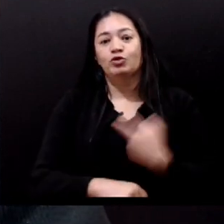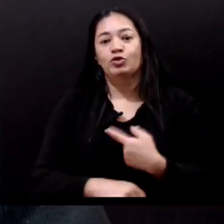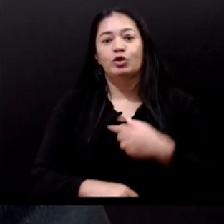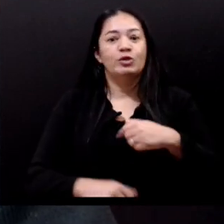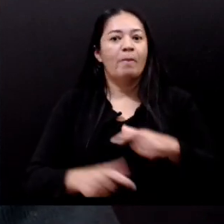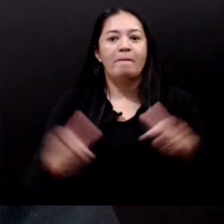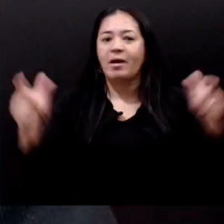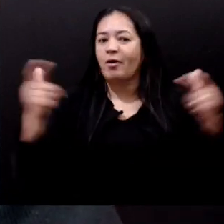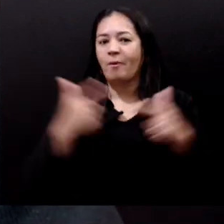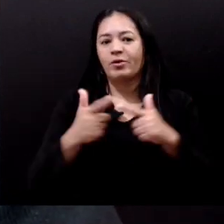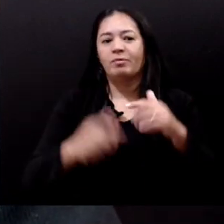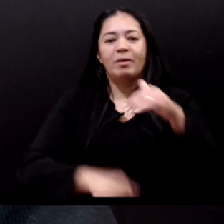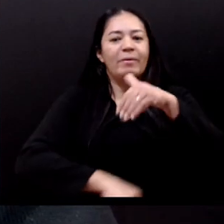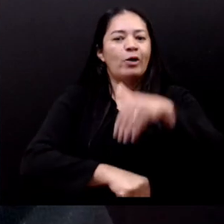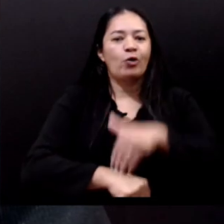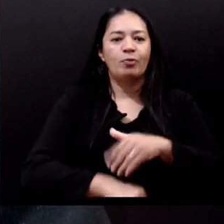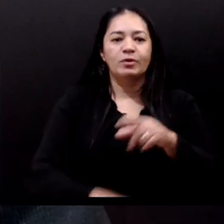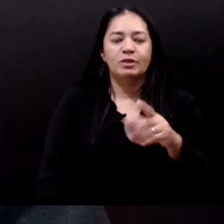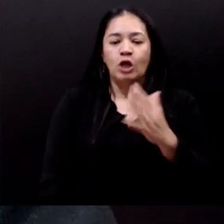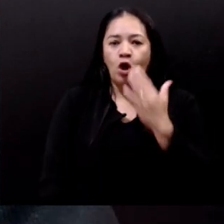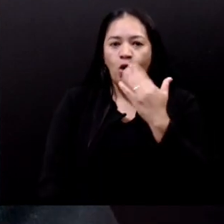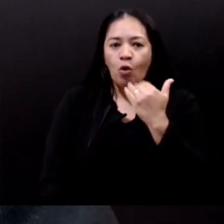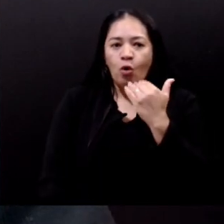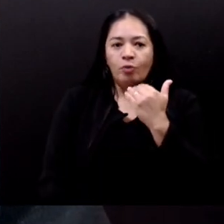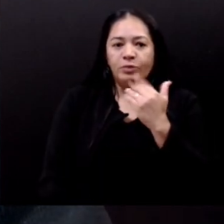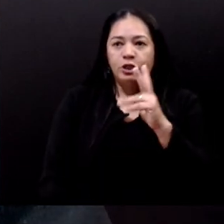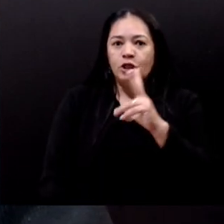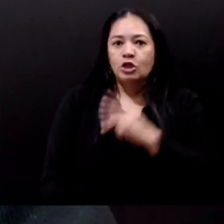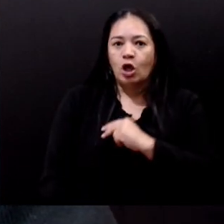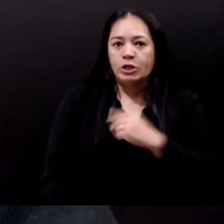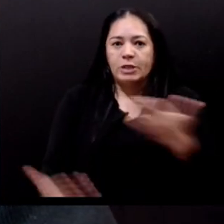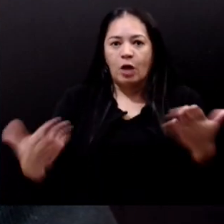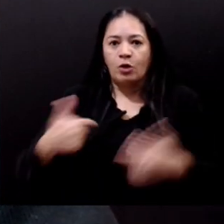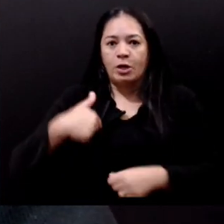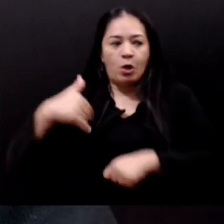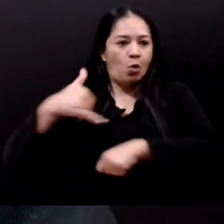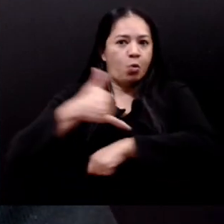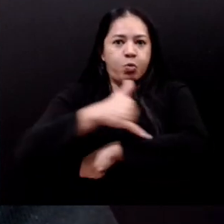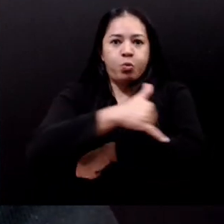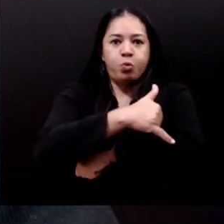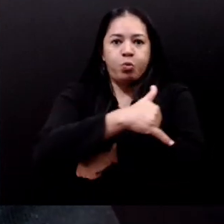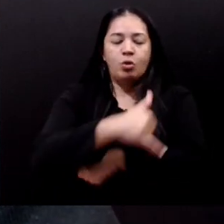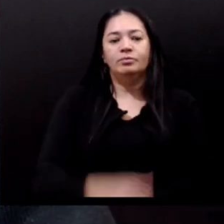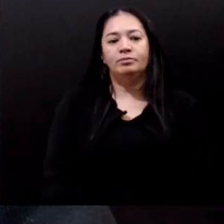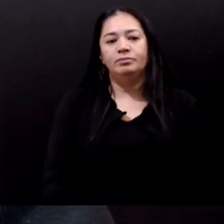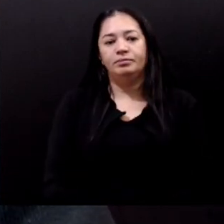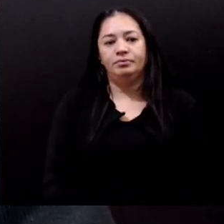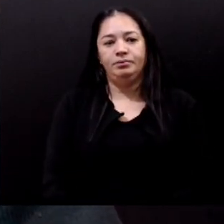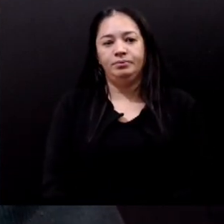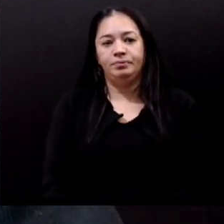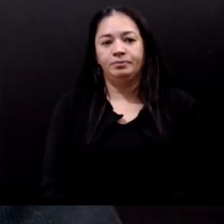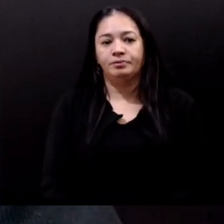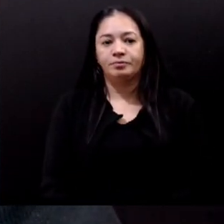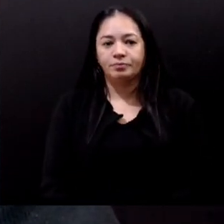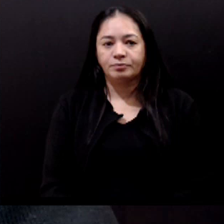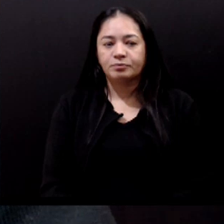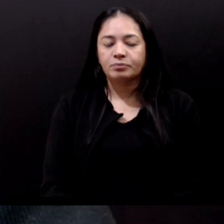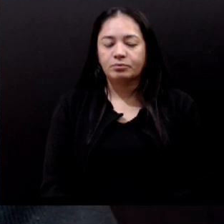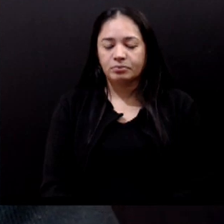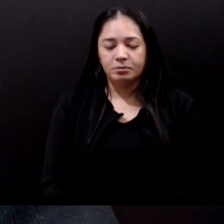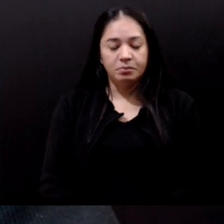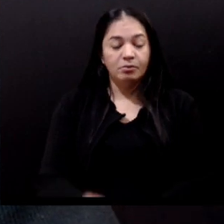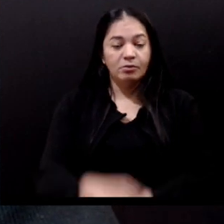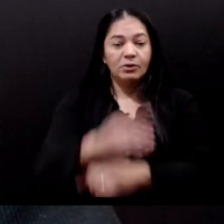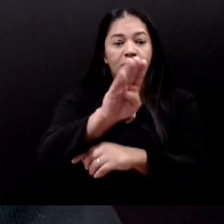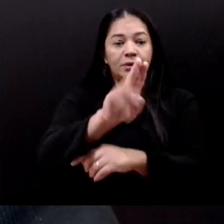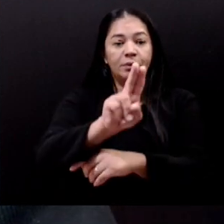você vai falar assim: "Poxa, vou engordar, isso vai me fazer mal", no caso mesmo da bulimia. Geralmente ele vai para onde?